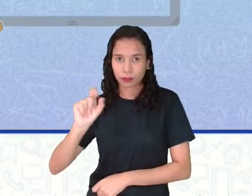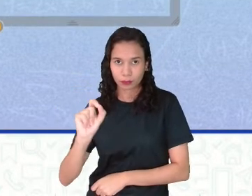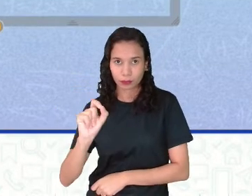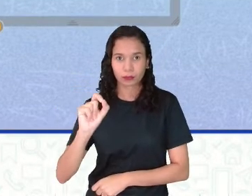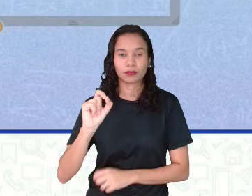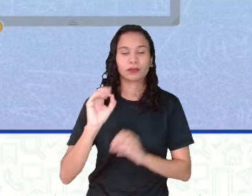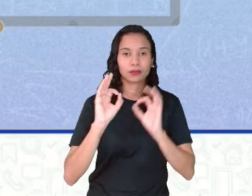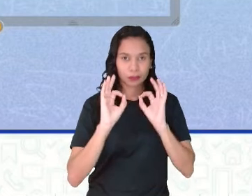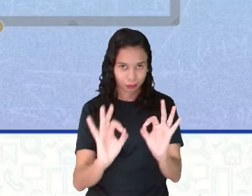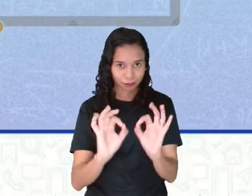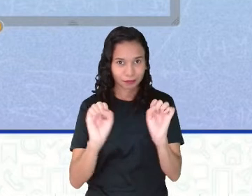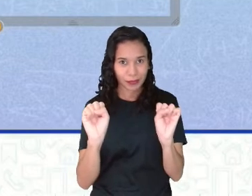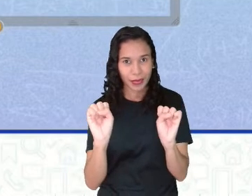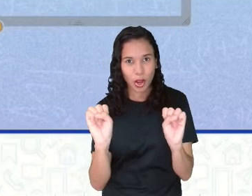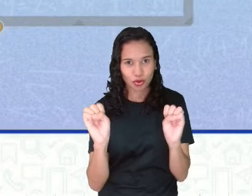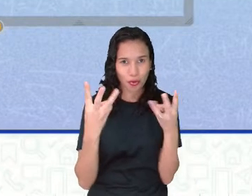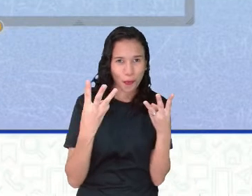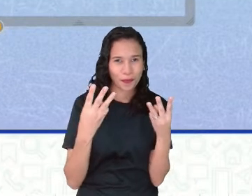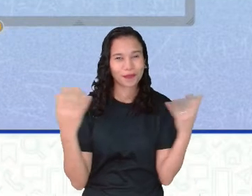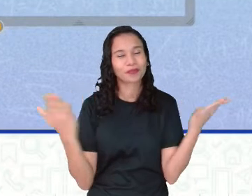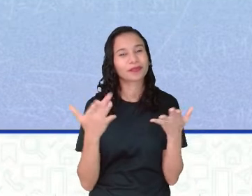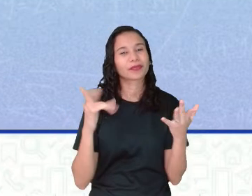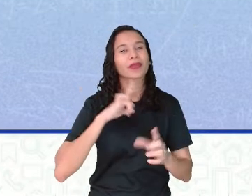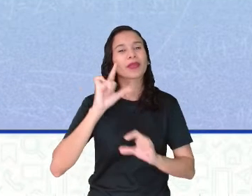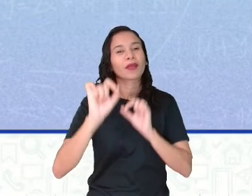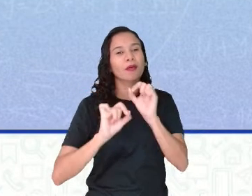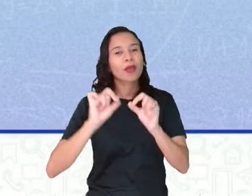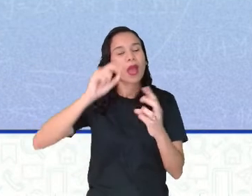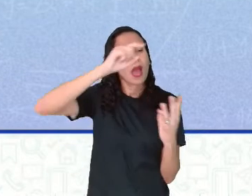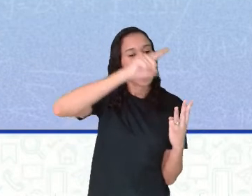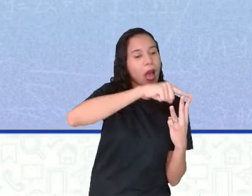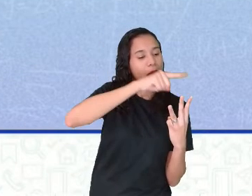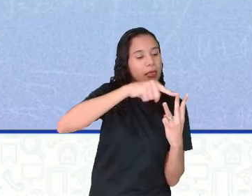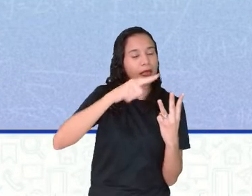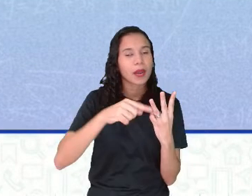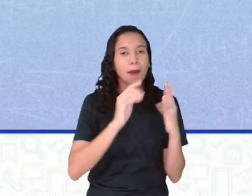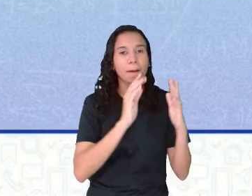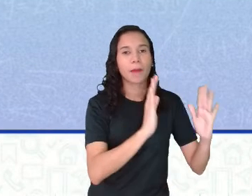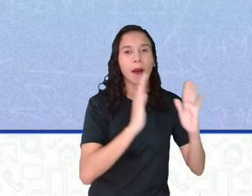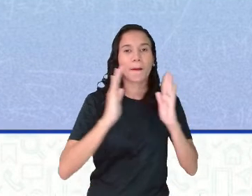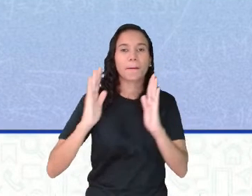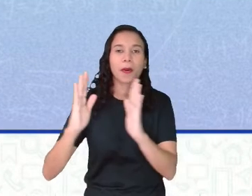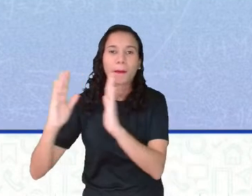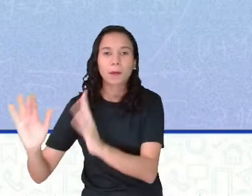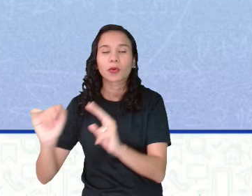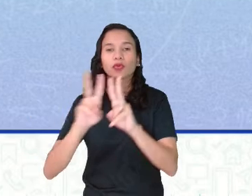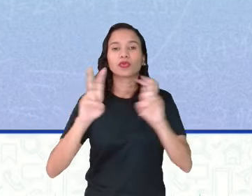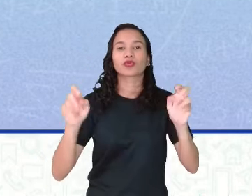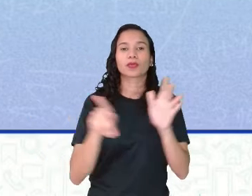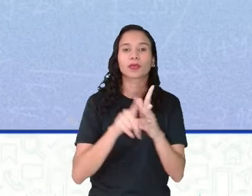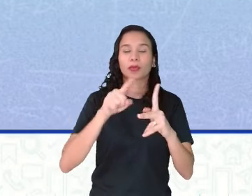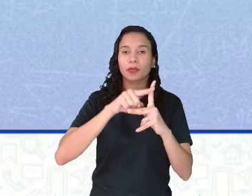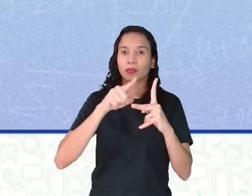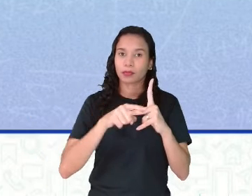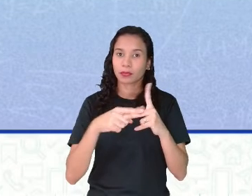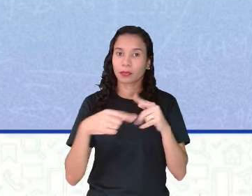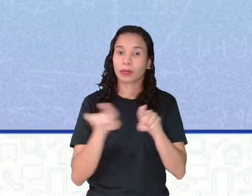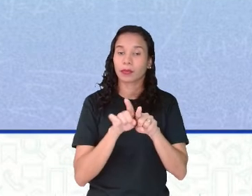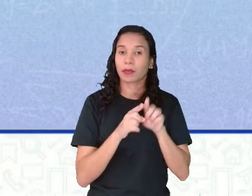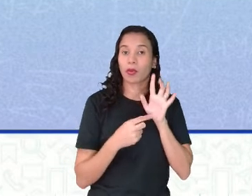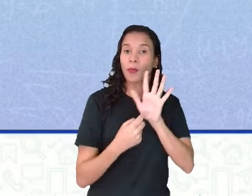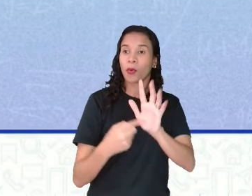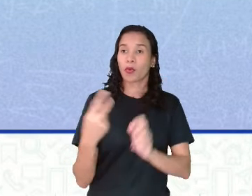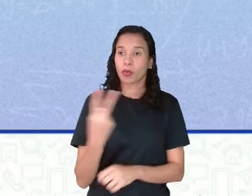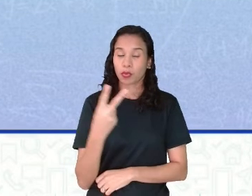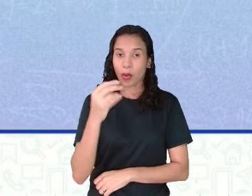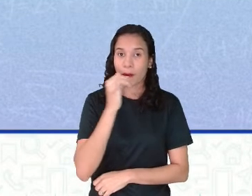obtusângulo. Show de bola? Então, aí está as 3 classificações em relação aos ângulos. Trouxe 2 exemplinhos